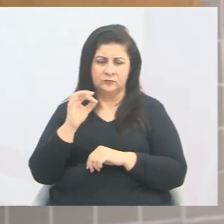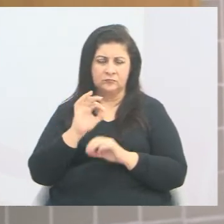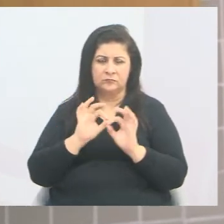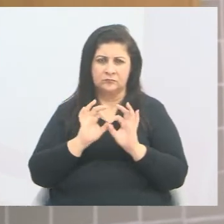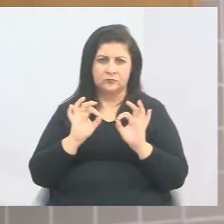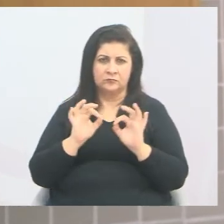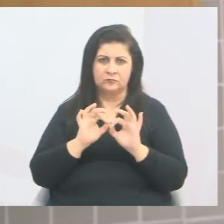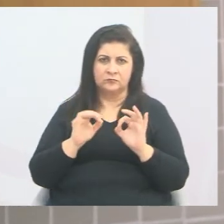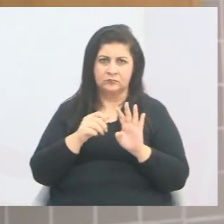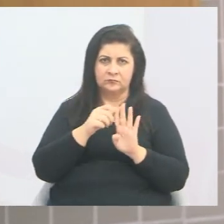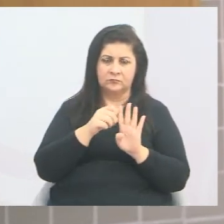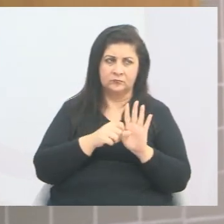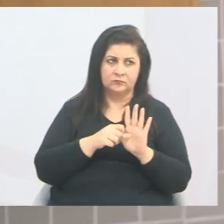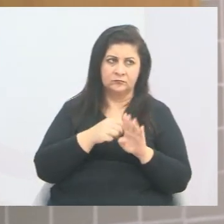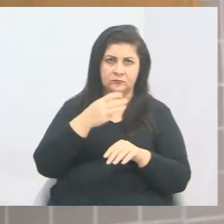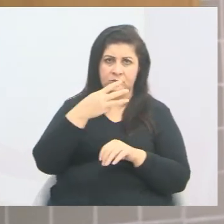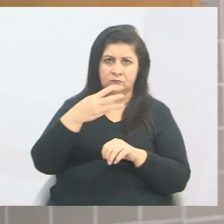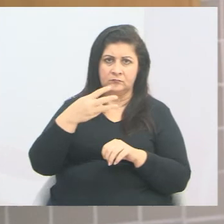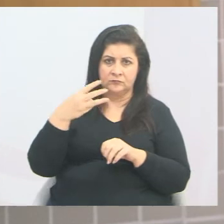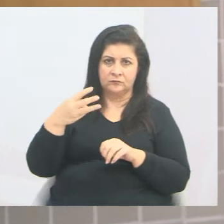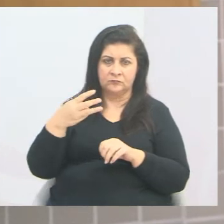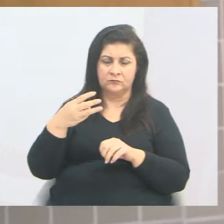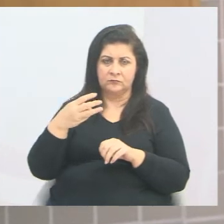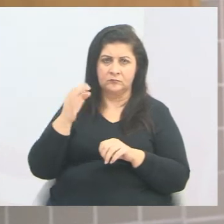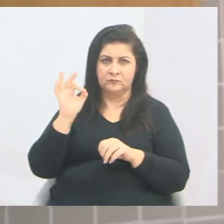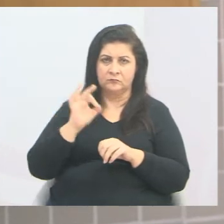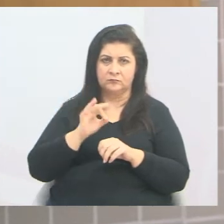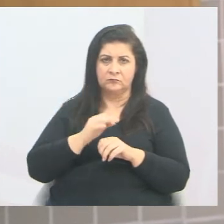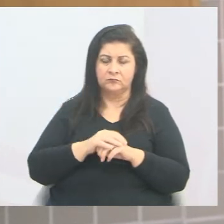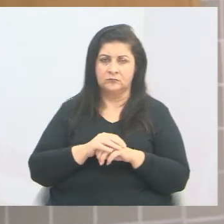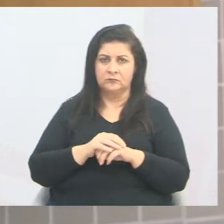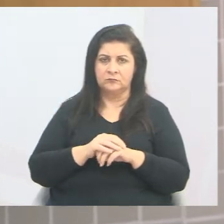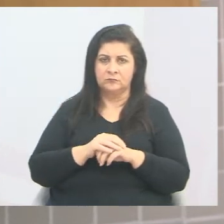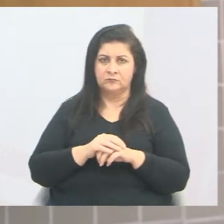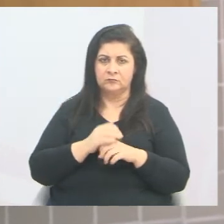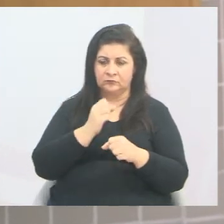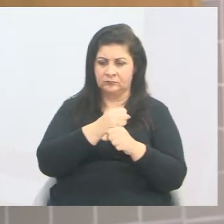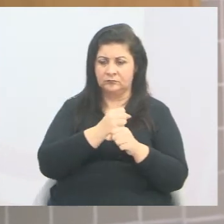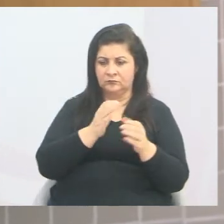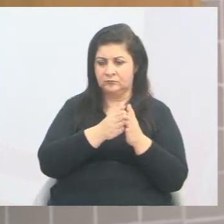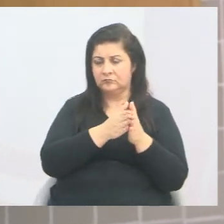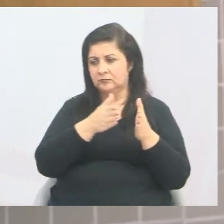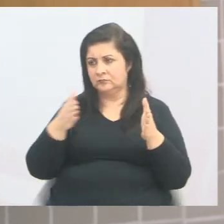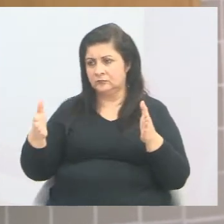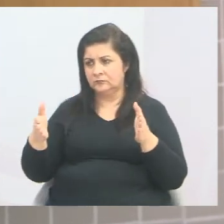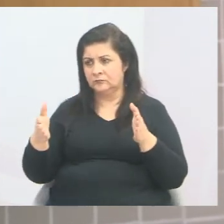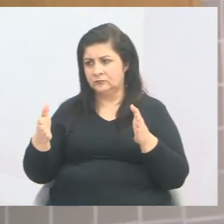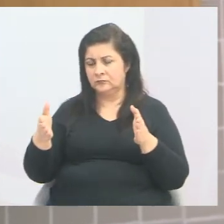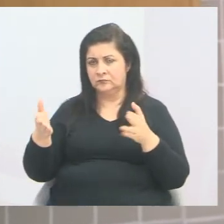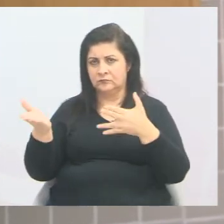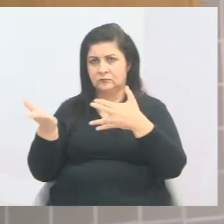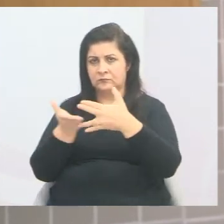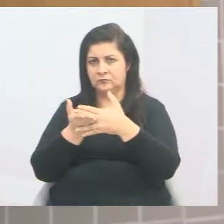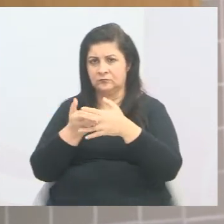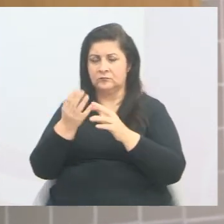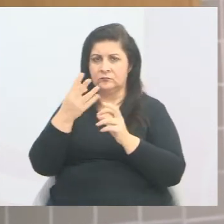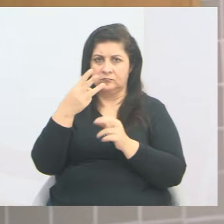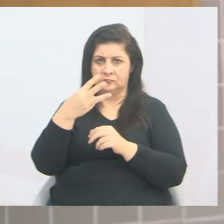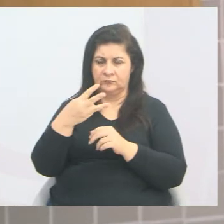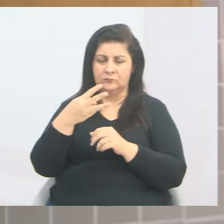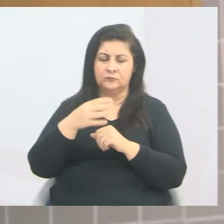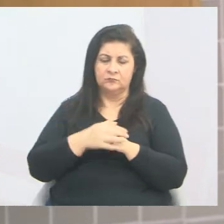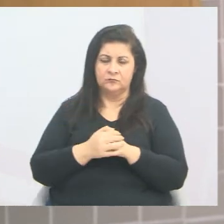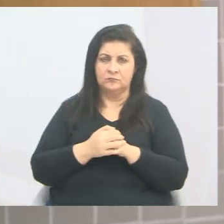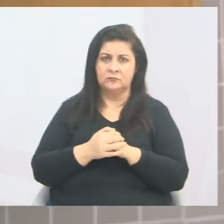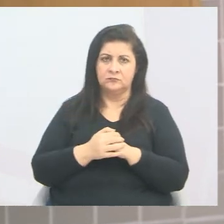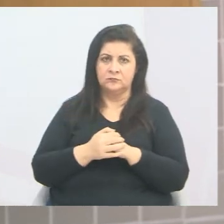durante o quadrimestre, que é 33,33, que seria pegar o ano em exercício, dividir por 3, que aí você tem 3